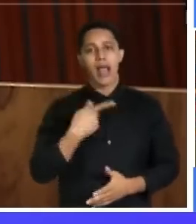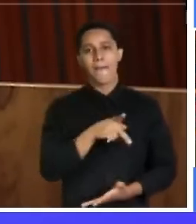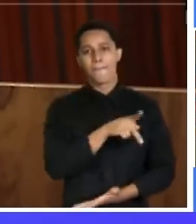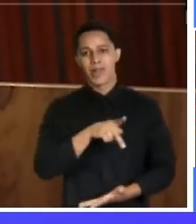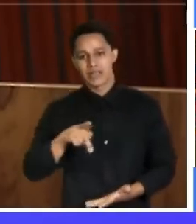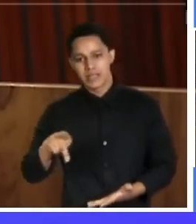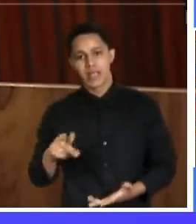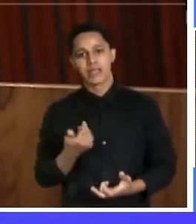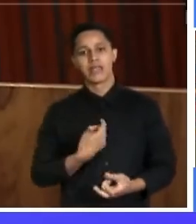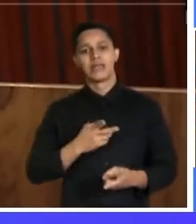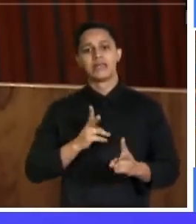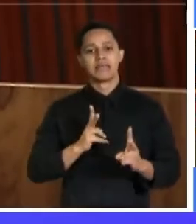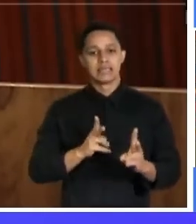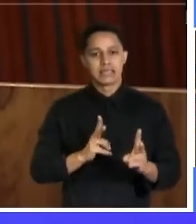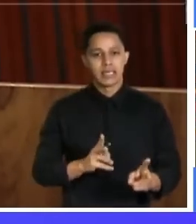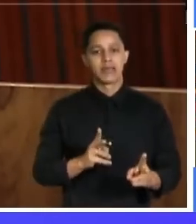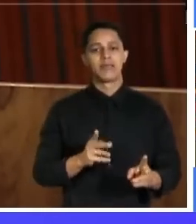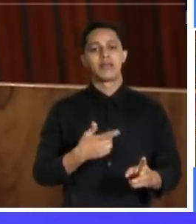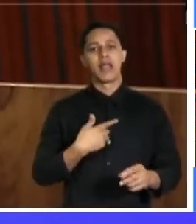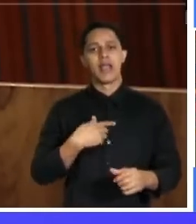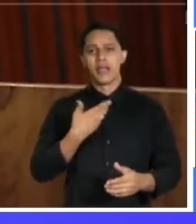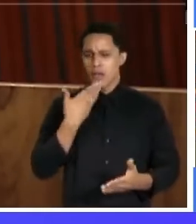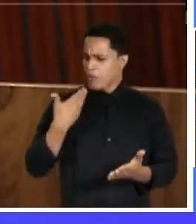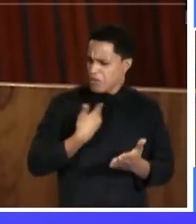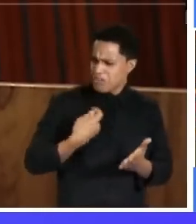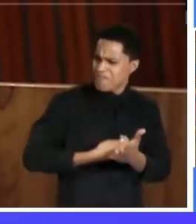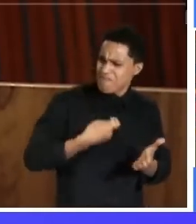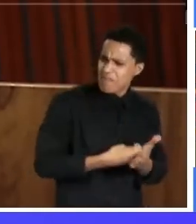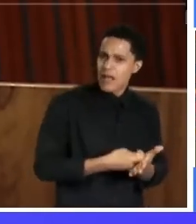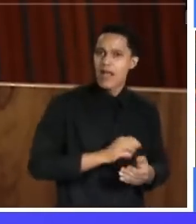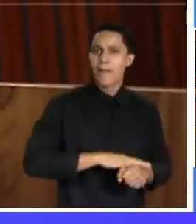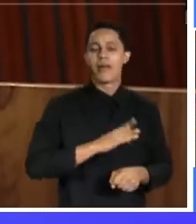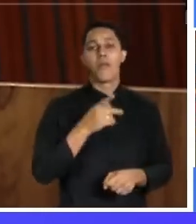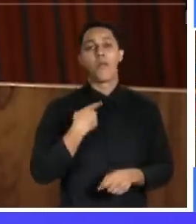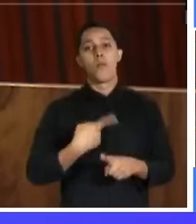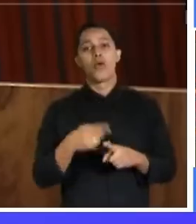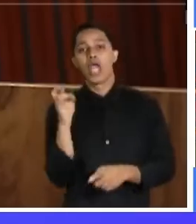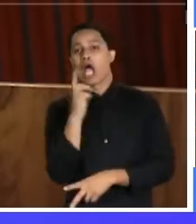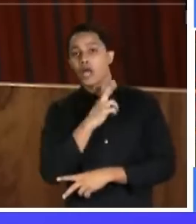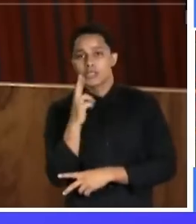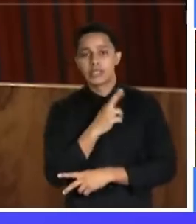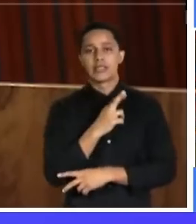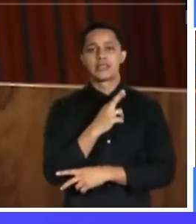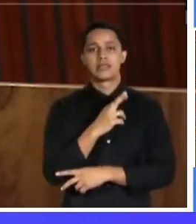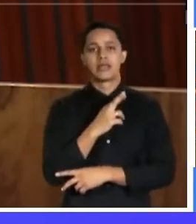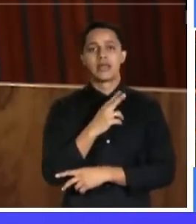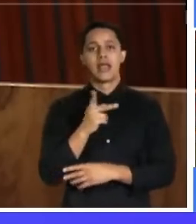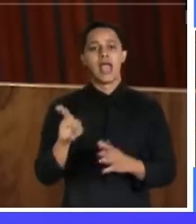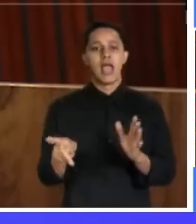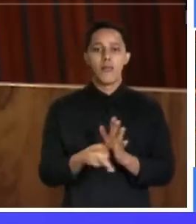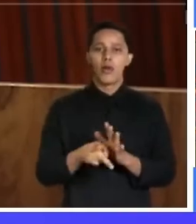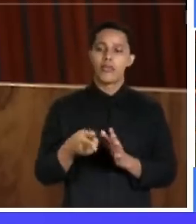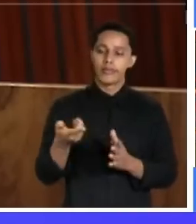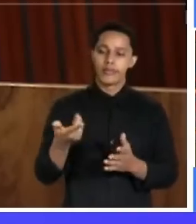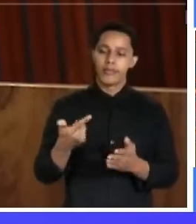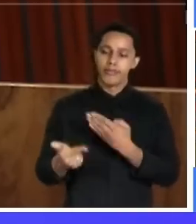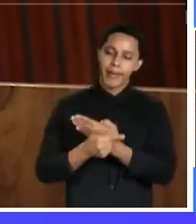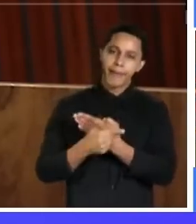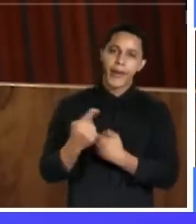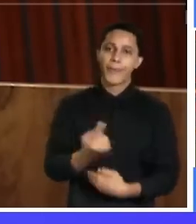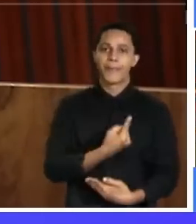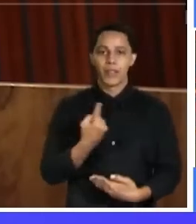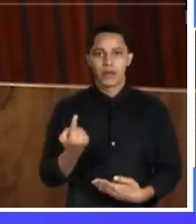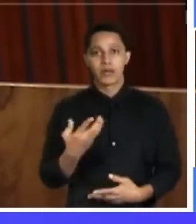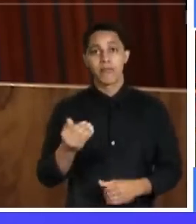presidencial de 2022 nesta sessão o TSE absolveu a chapa